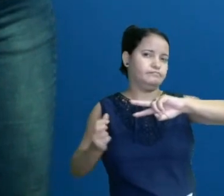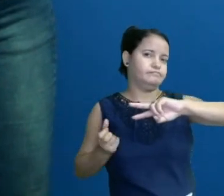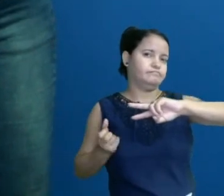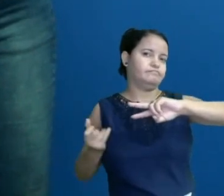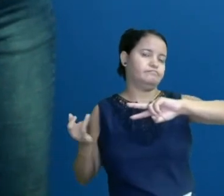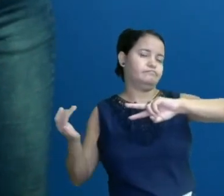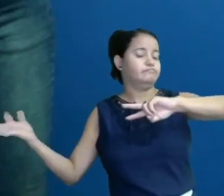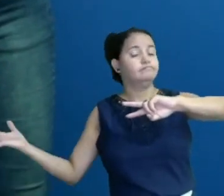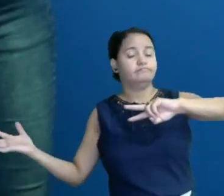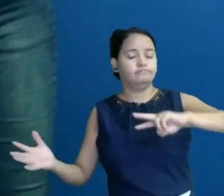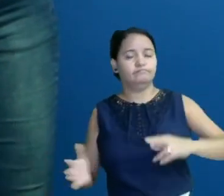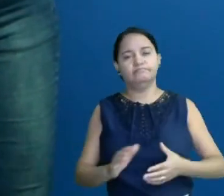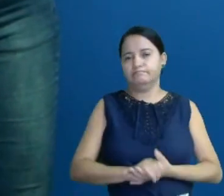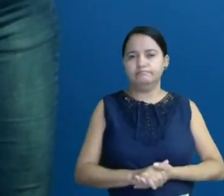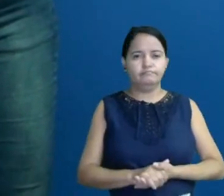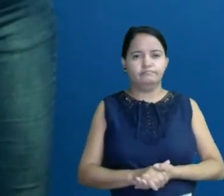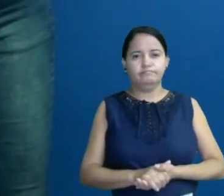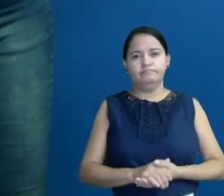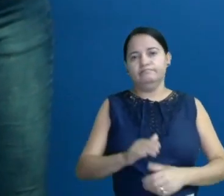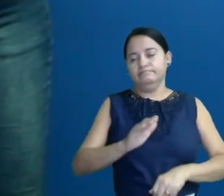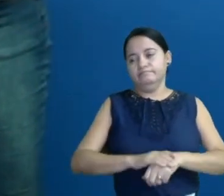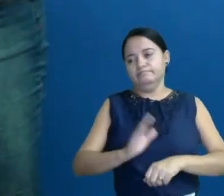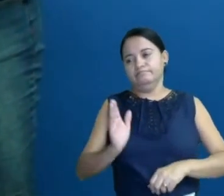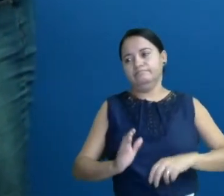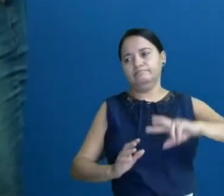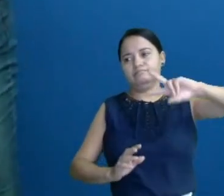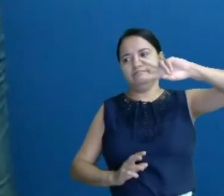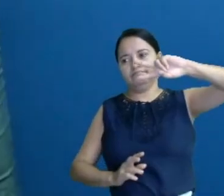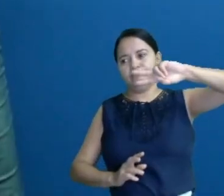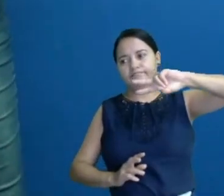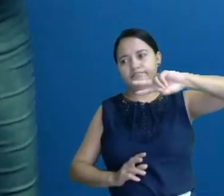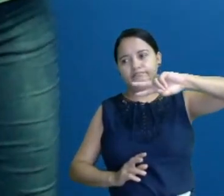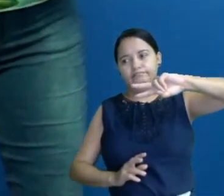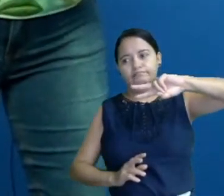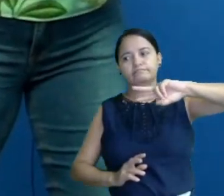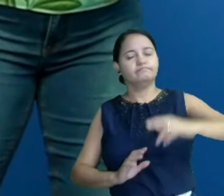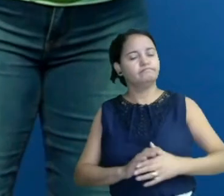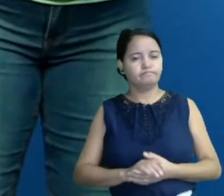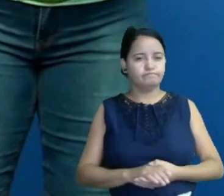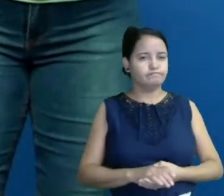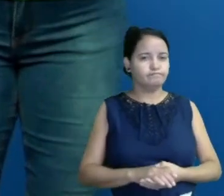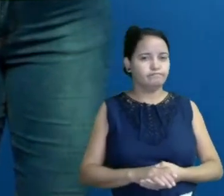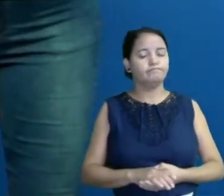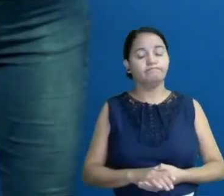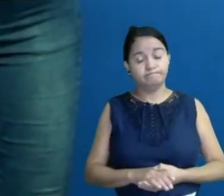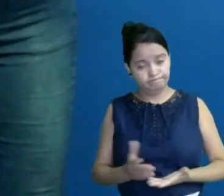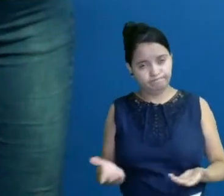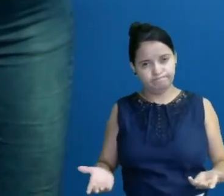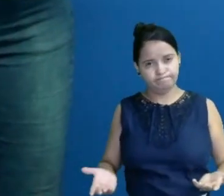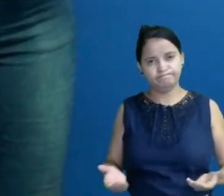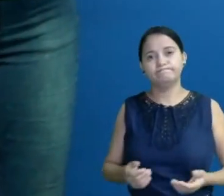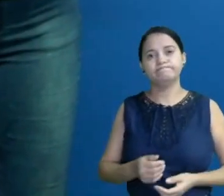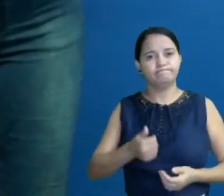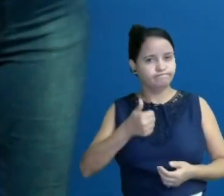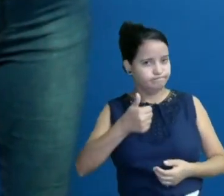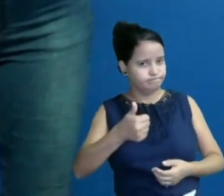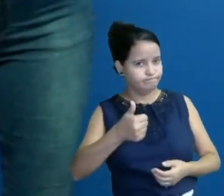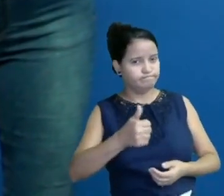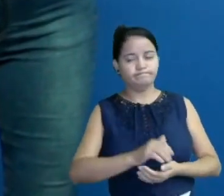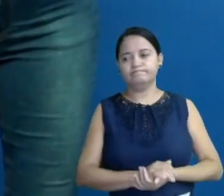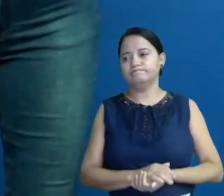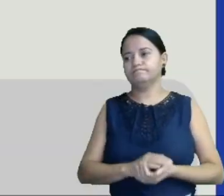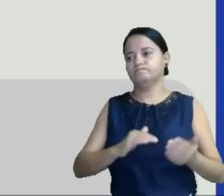a parte né mais fechada para o lado do número que é menor do que o outro beleza